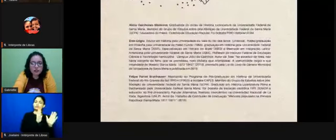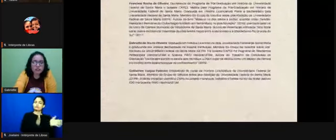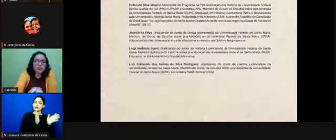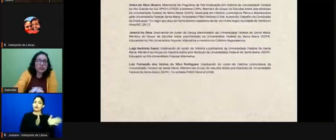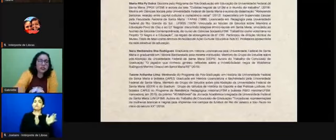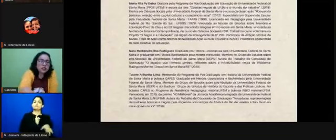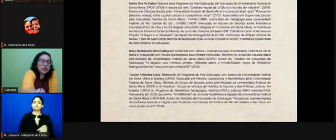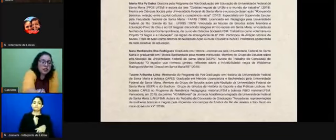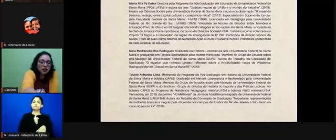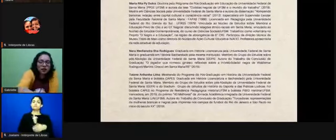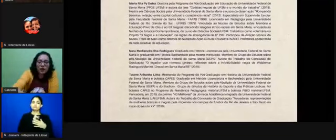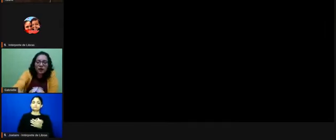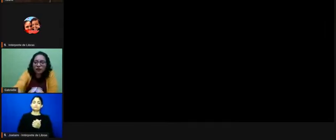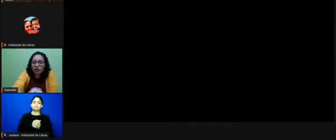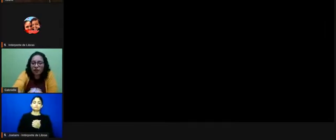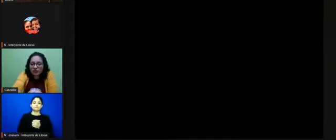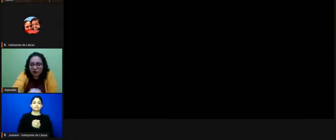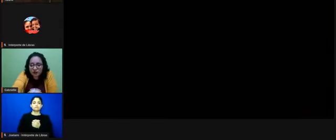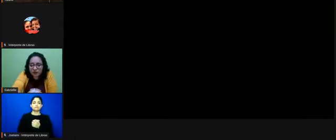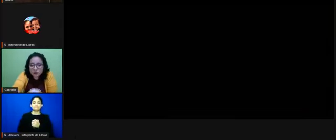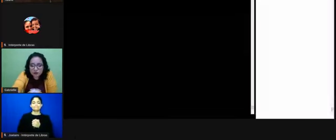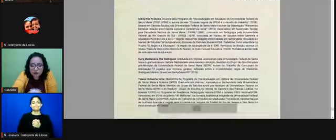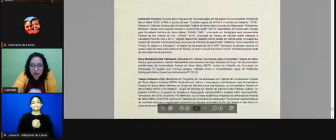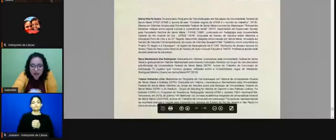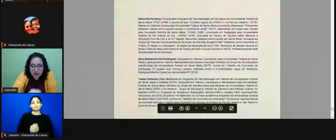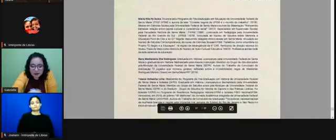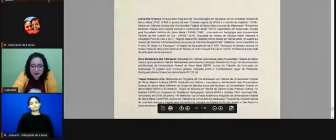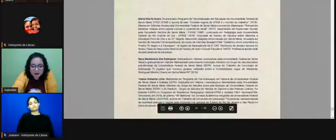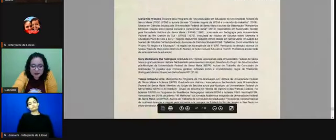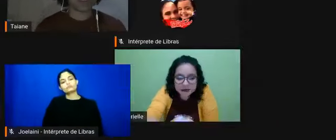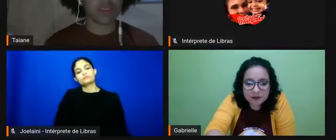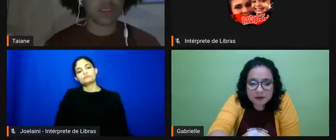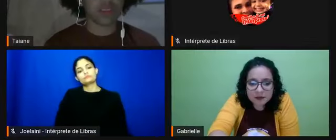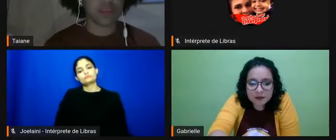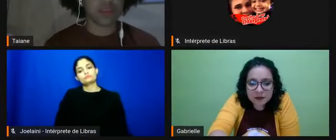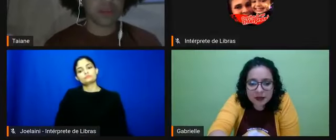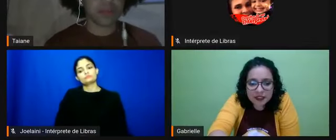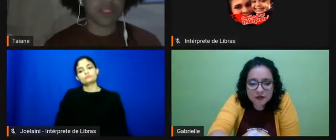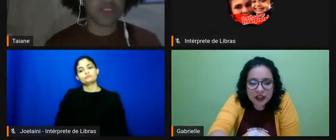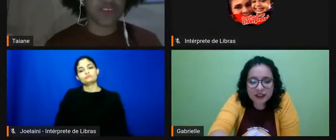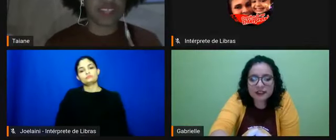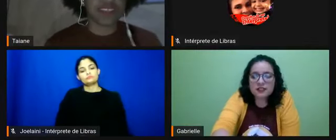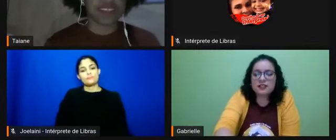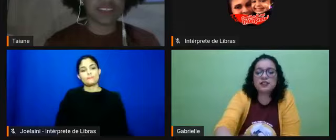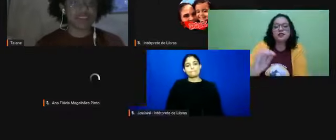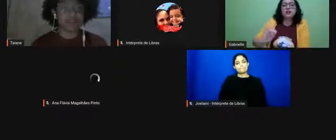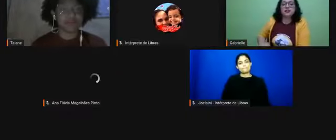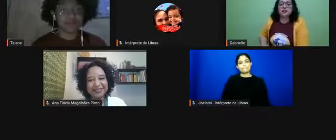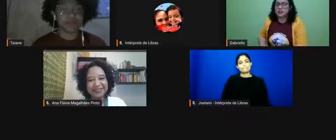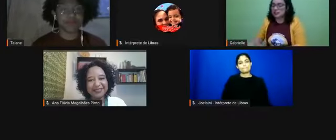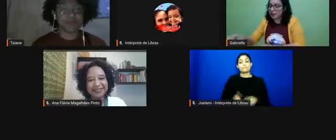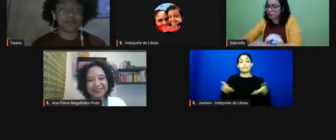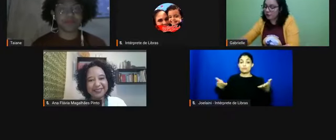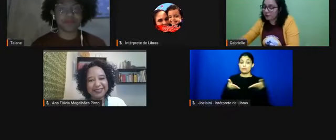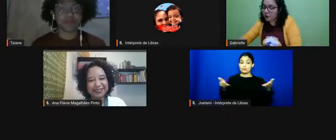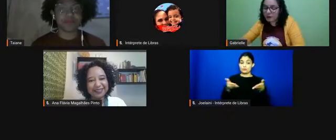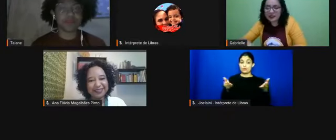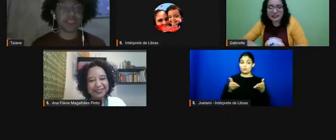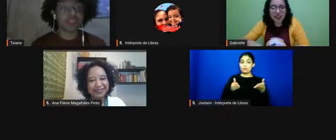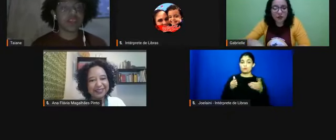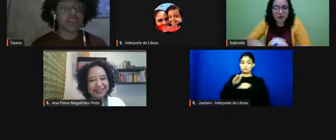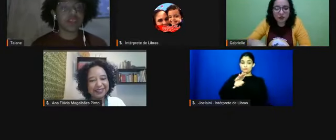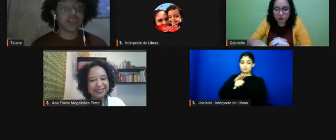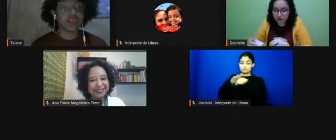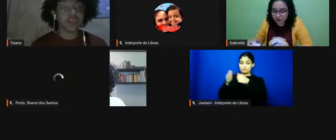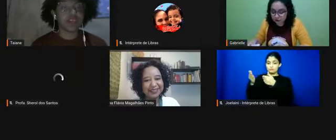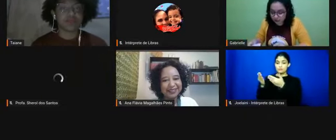Grigio. E eu acho agora, então, que vamos para as falas. Certo. Vou